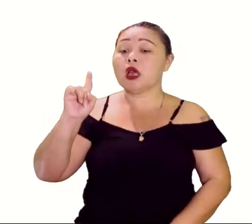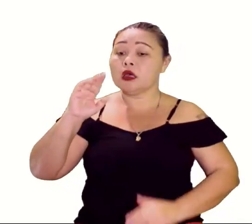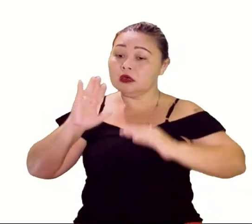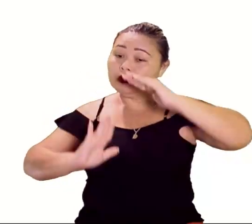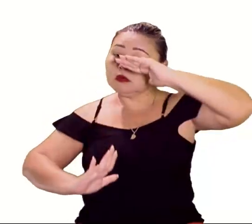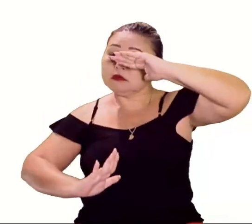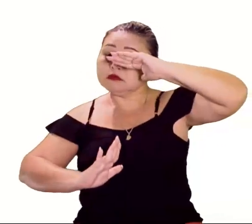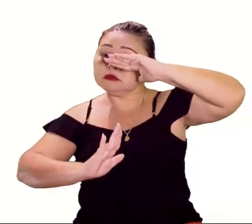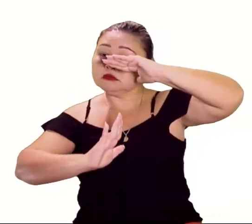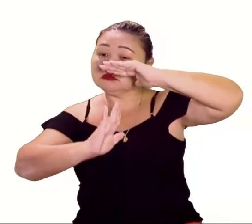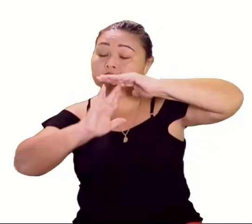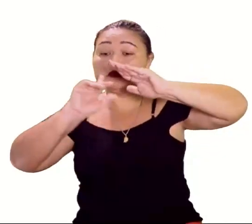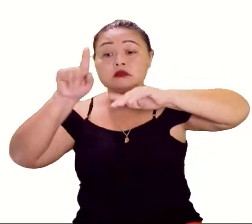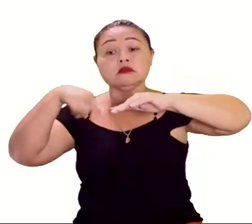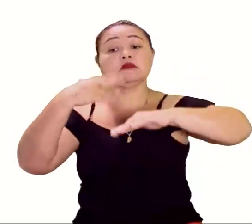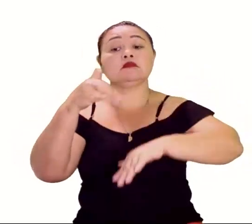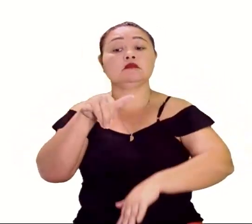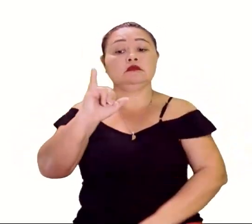altura máxima é o nosso amigo